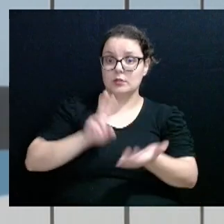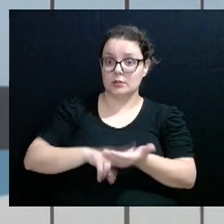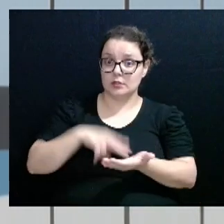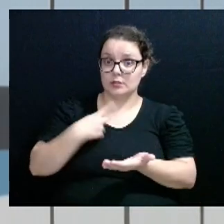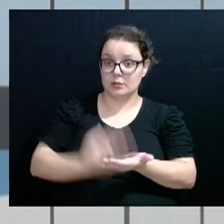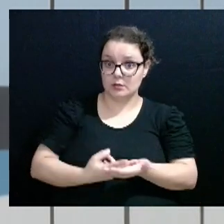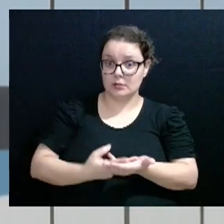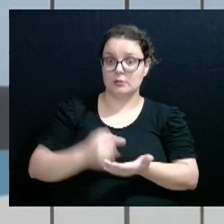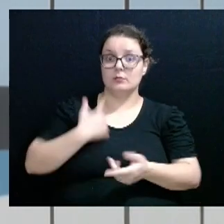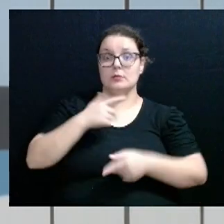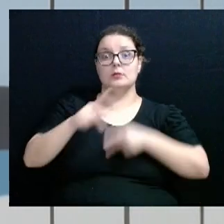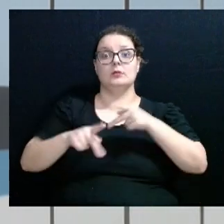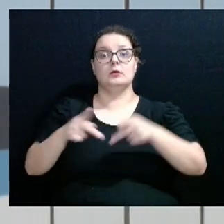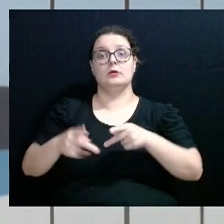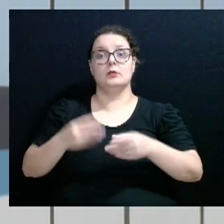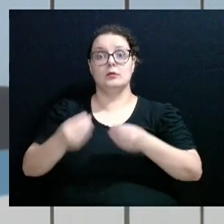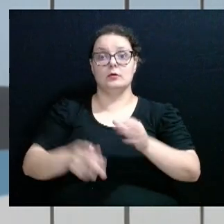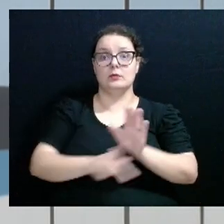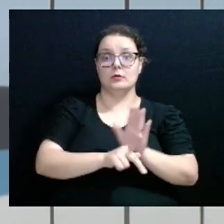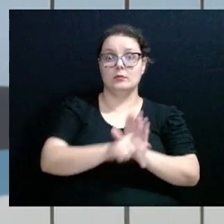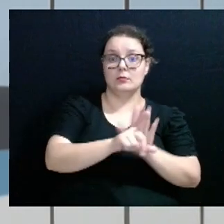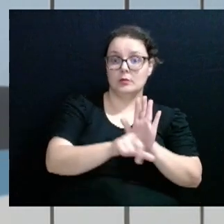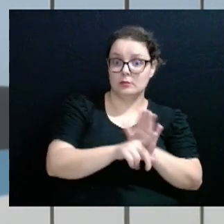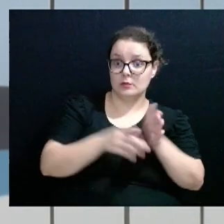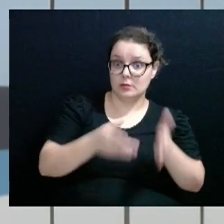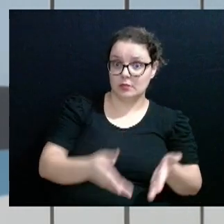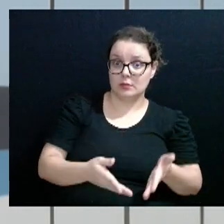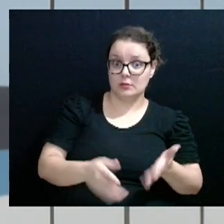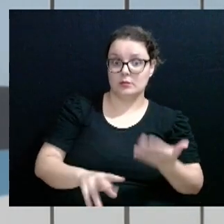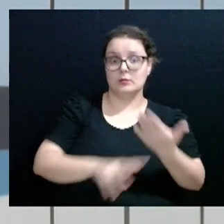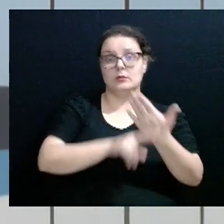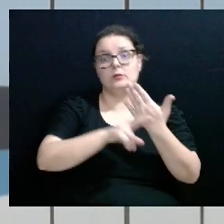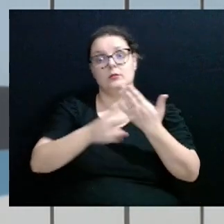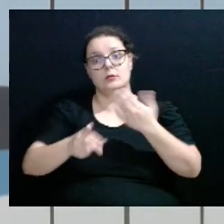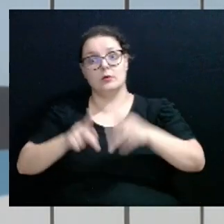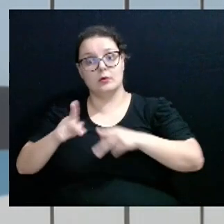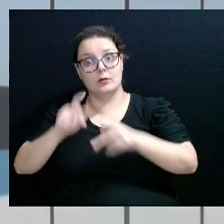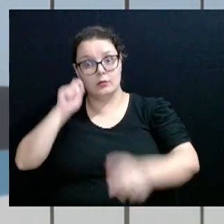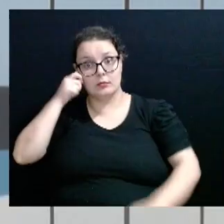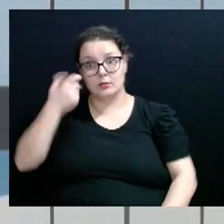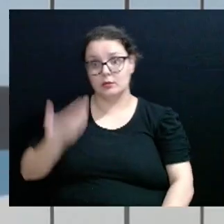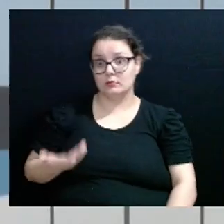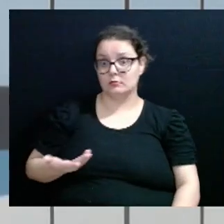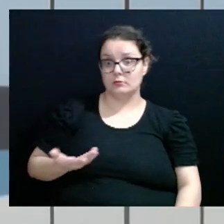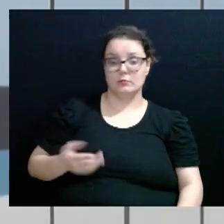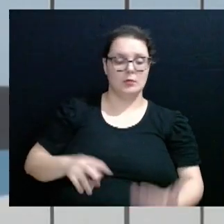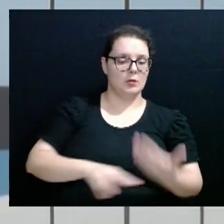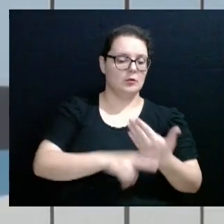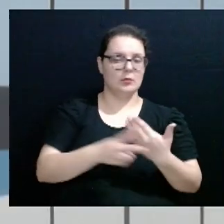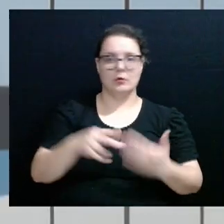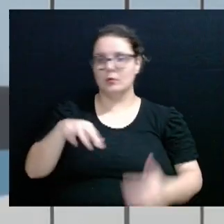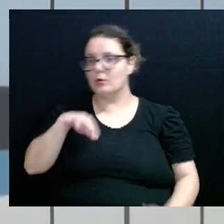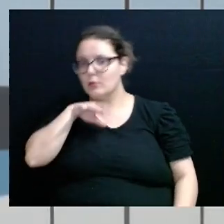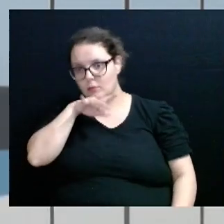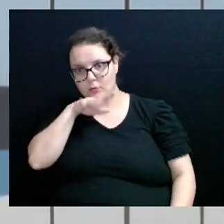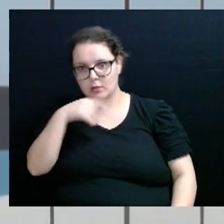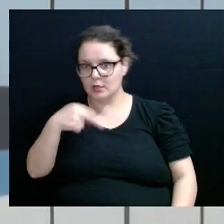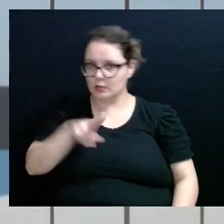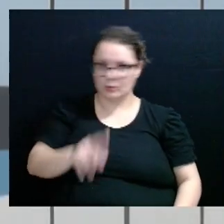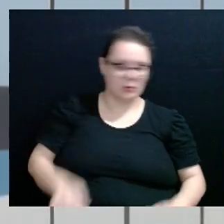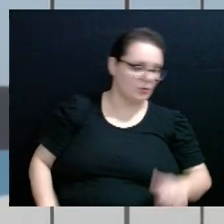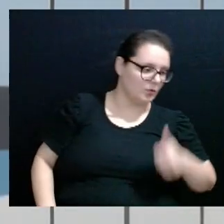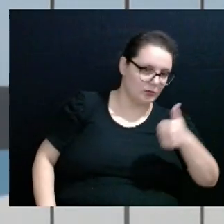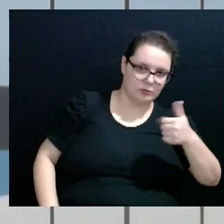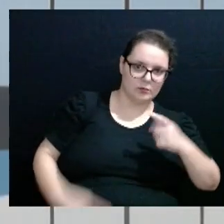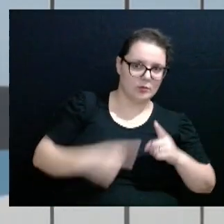como aquele projeto de lei ele impacta a população negra, seja um impacto ruim ou seja um impacto positivo. E agora a